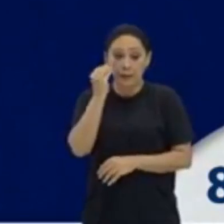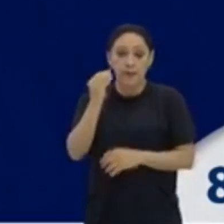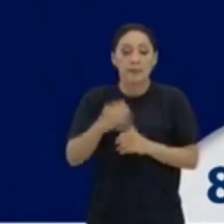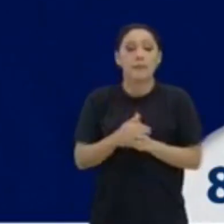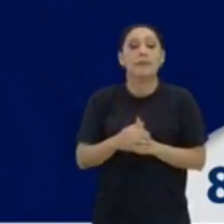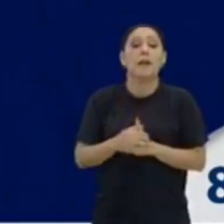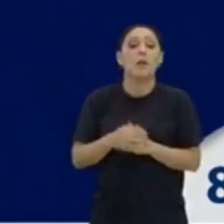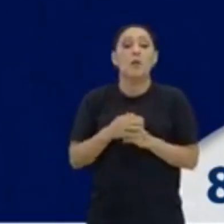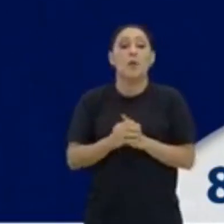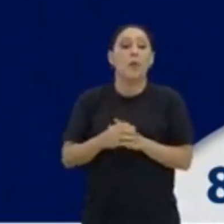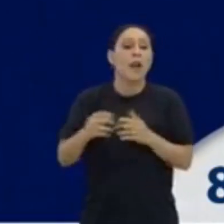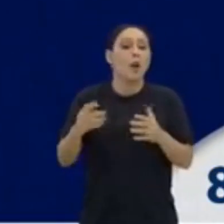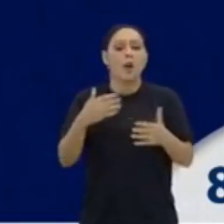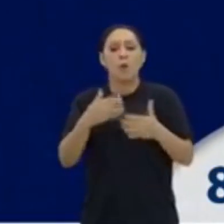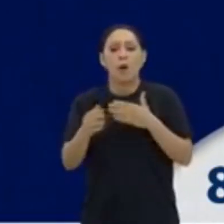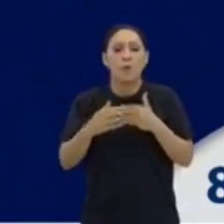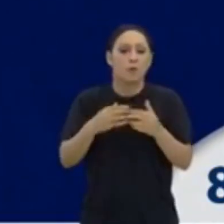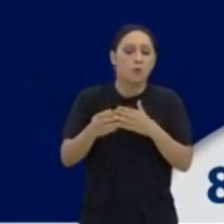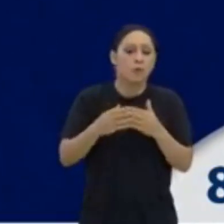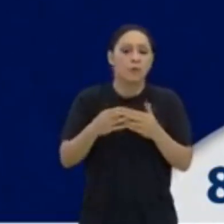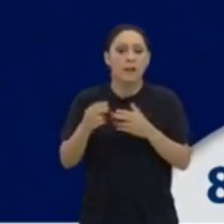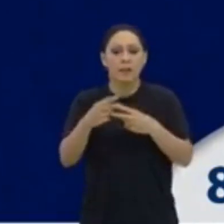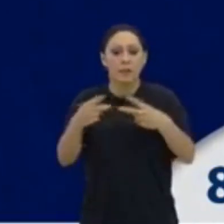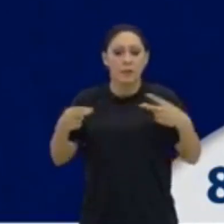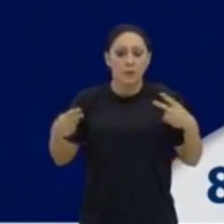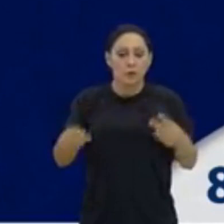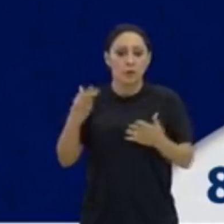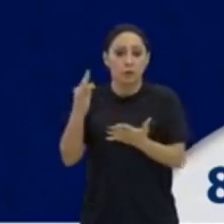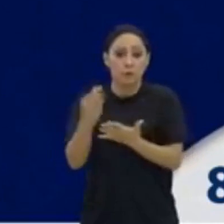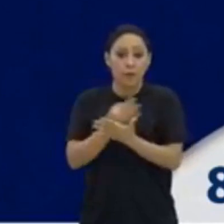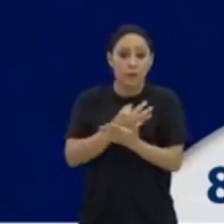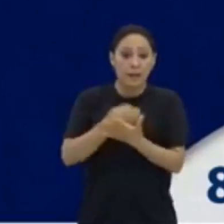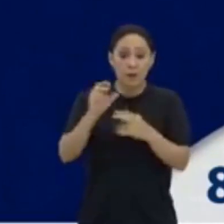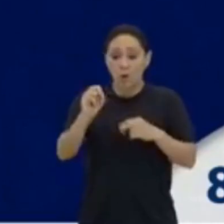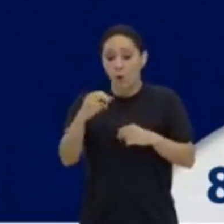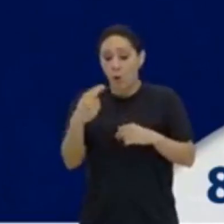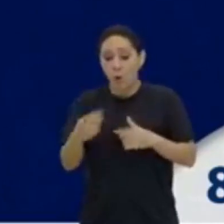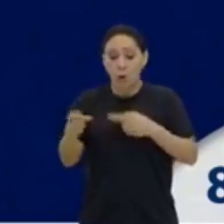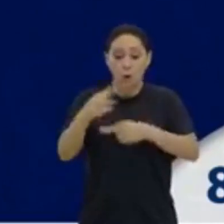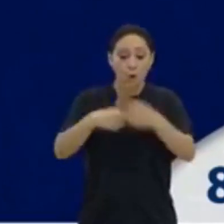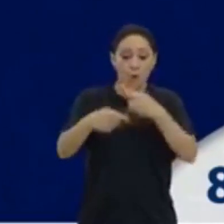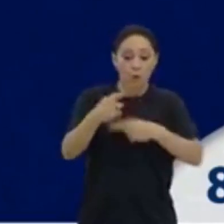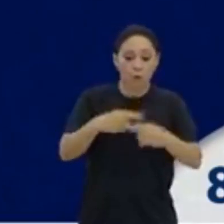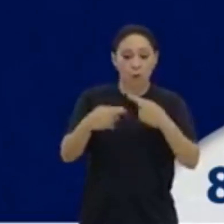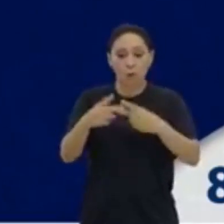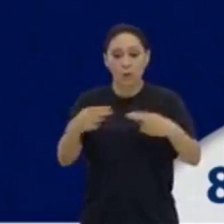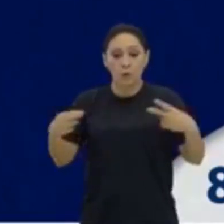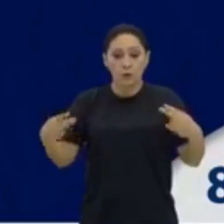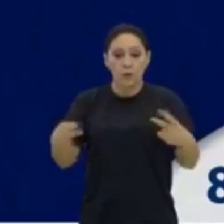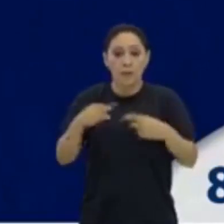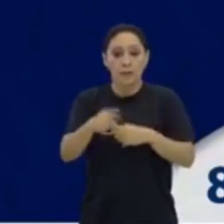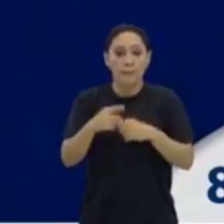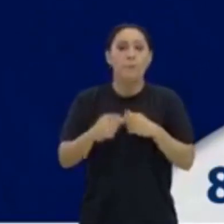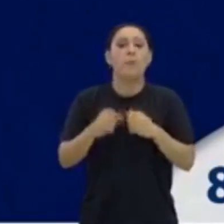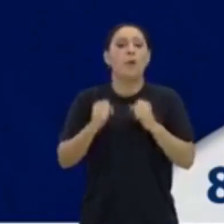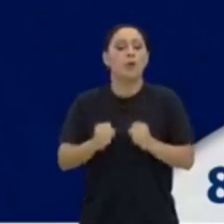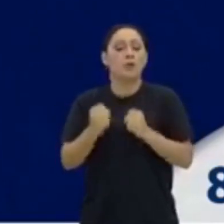grandezas é qualquer atributo de um objeto, de um fenômeno ou relacionamento entre objeto e fenômeno que pode ser